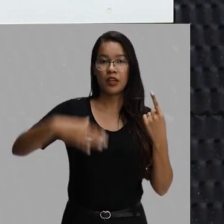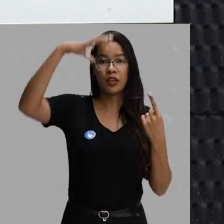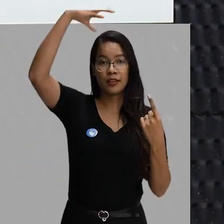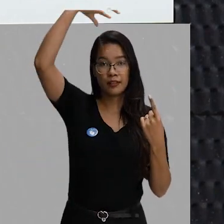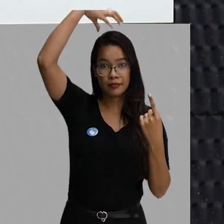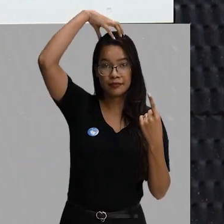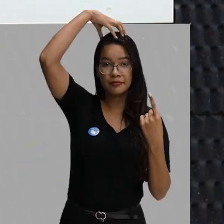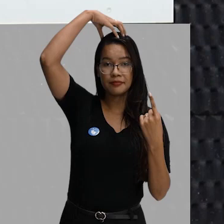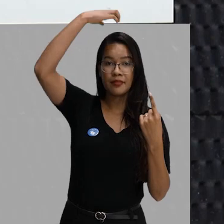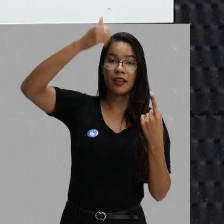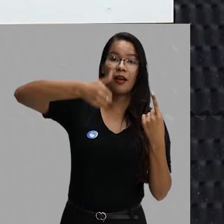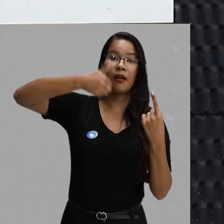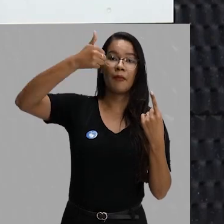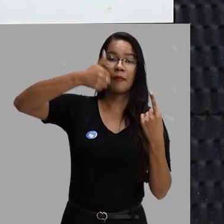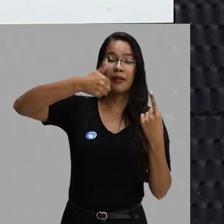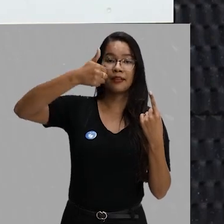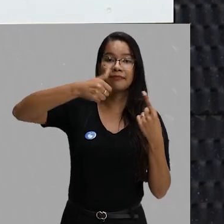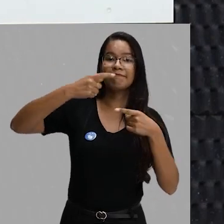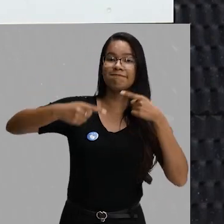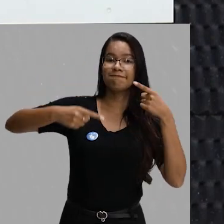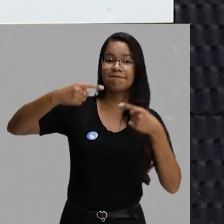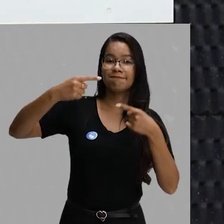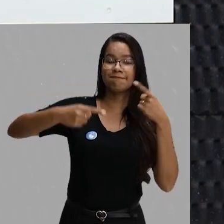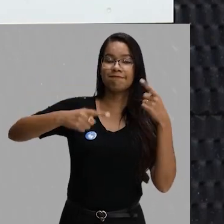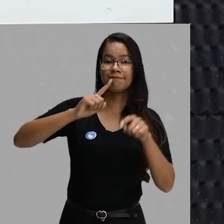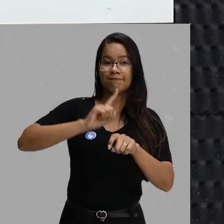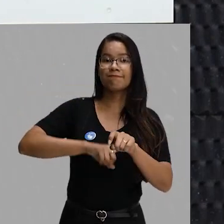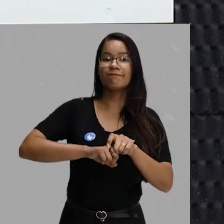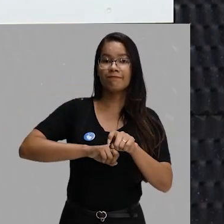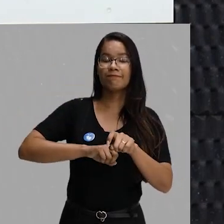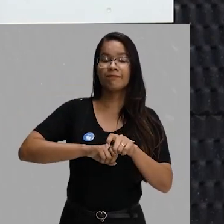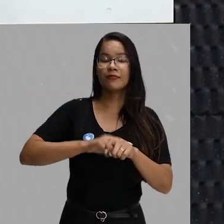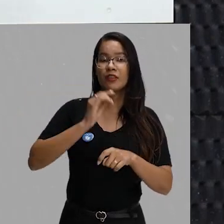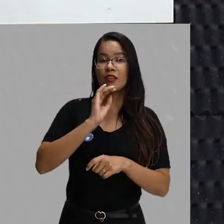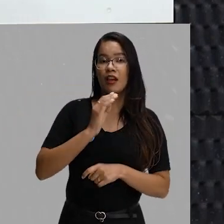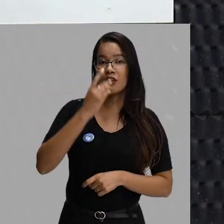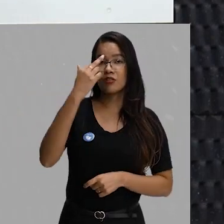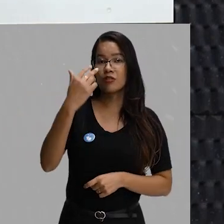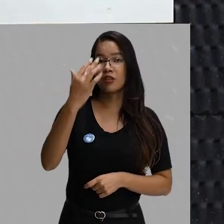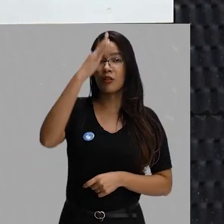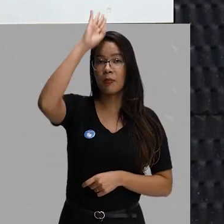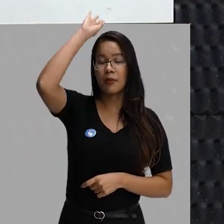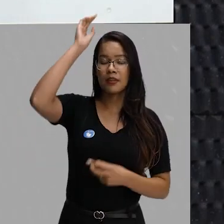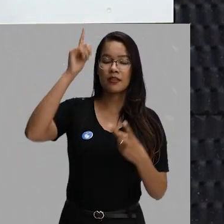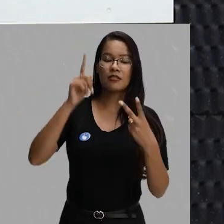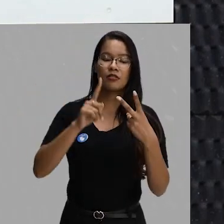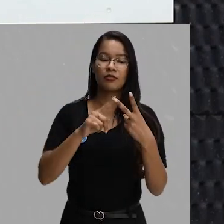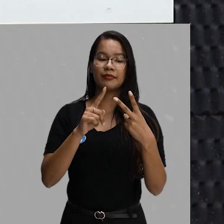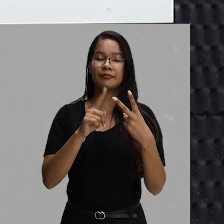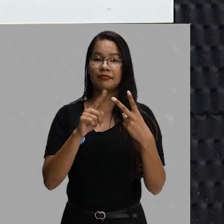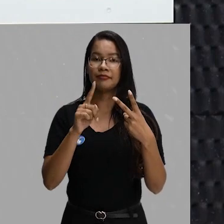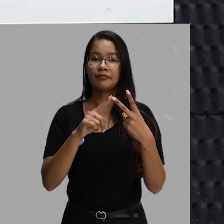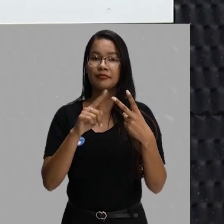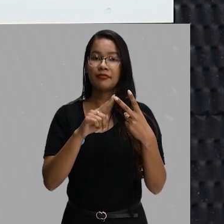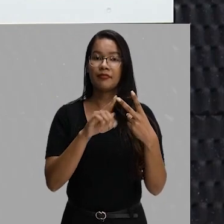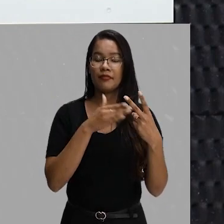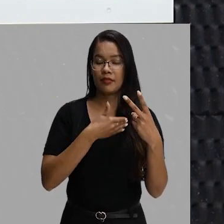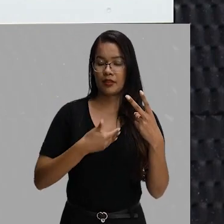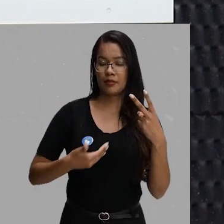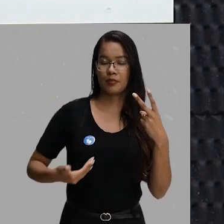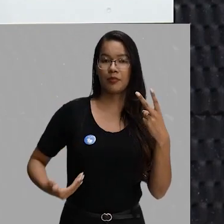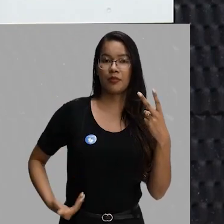realeza, que é a primeira fase política da história romana. Nós temos a segunda fase, que é a chamada